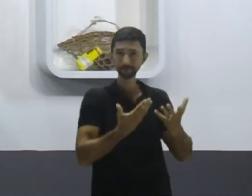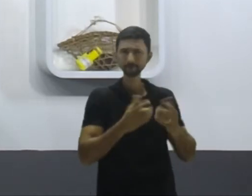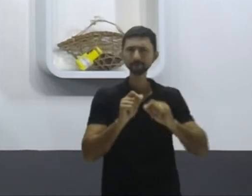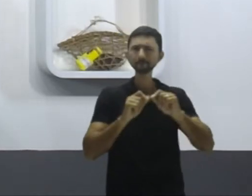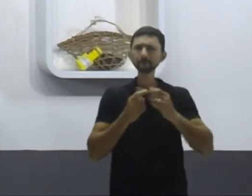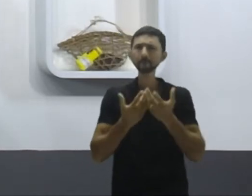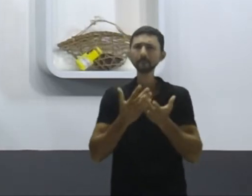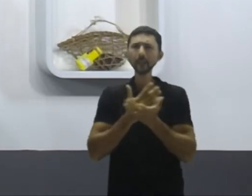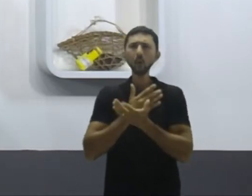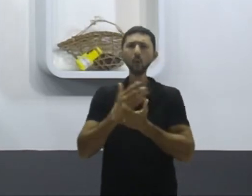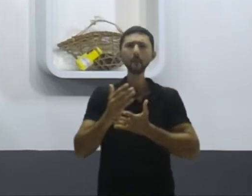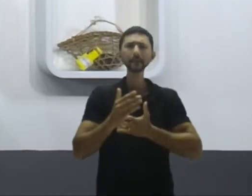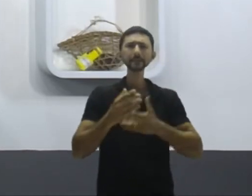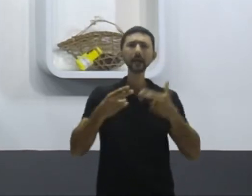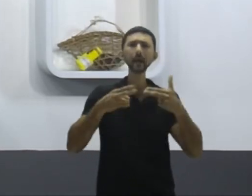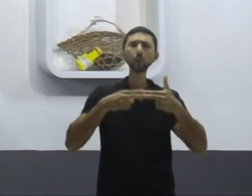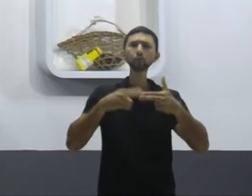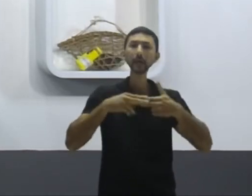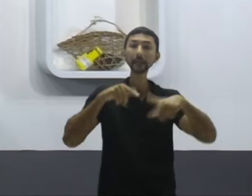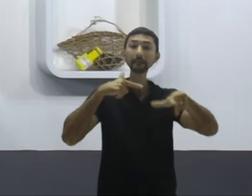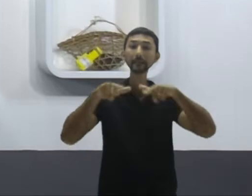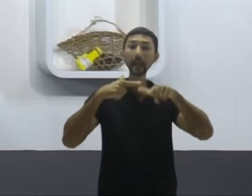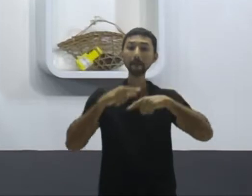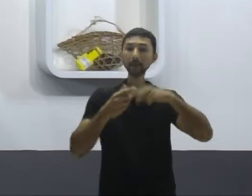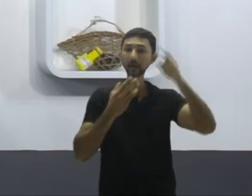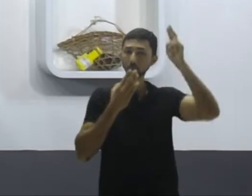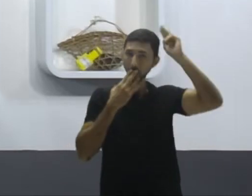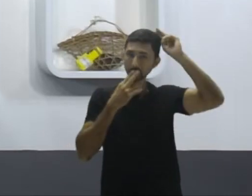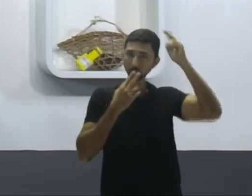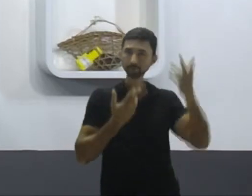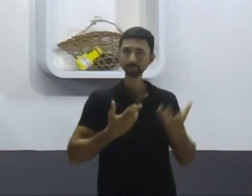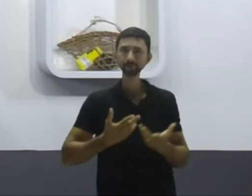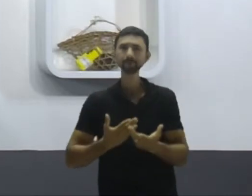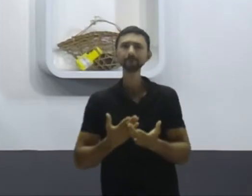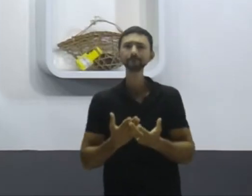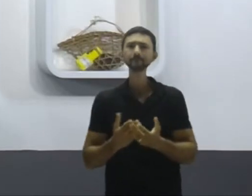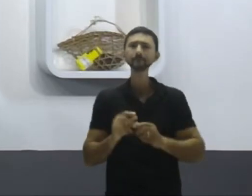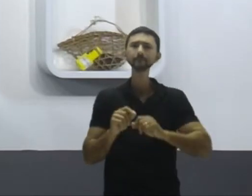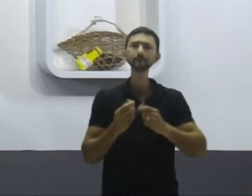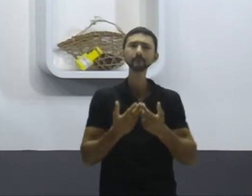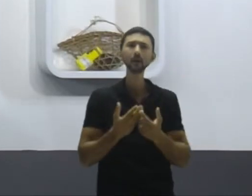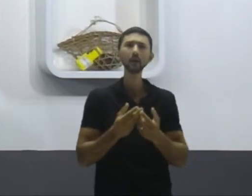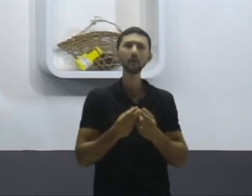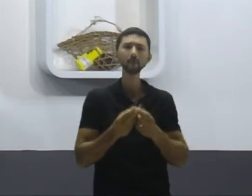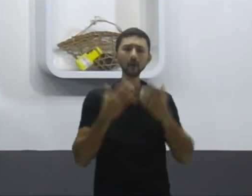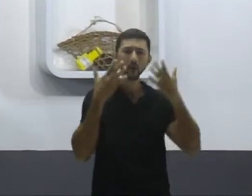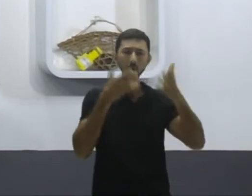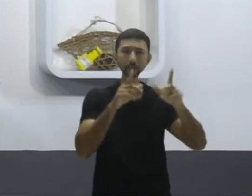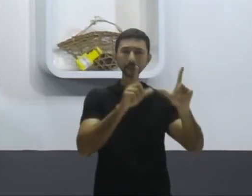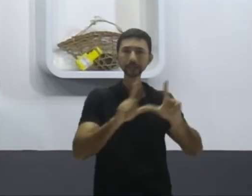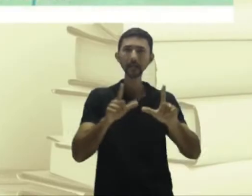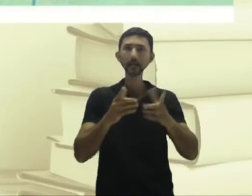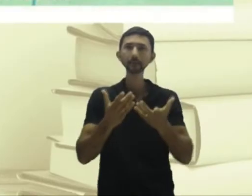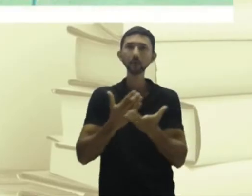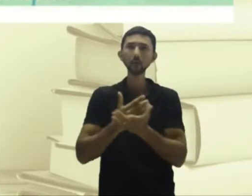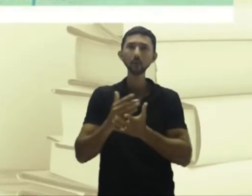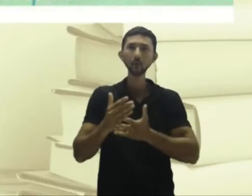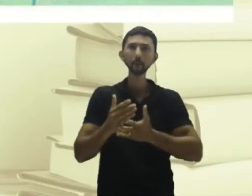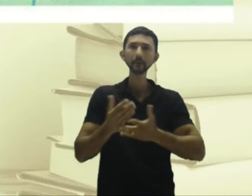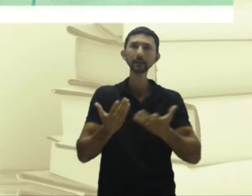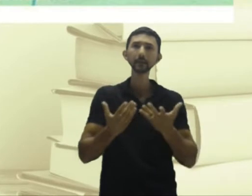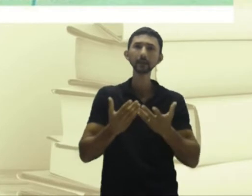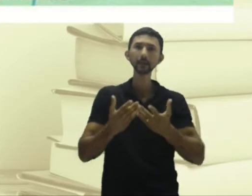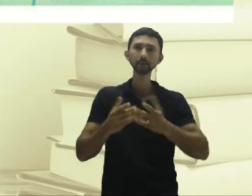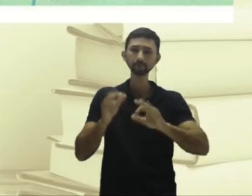então? Começaram a utilizar a mão de obra do índio, tá? Voltando aqui para o slide, inicialmente